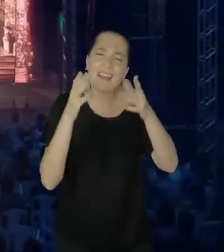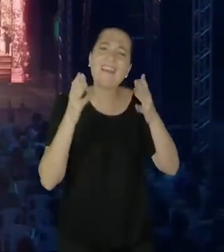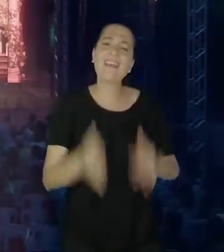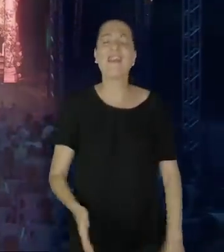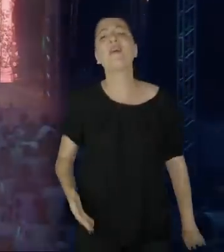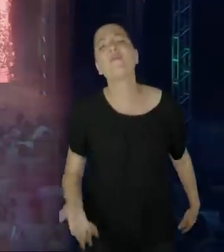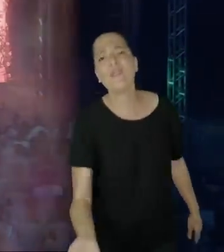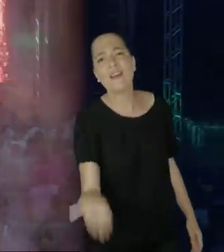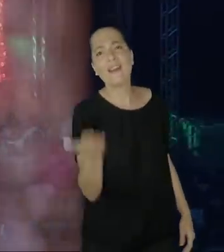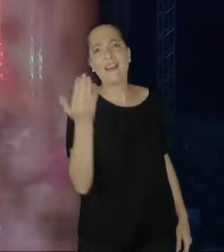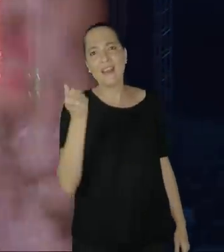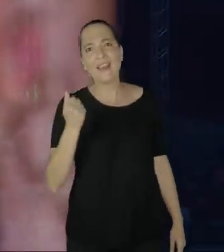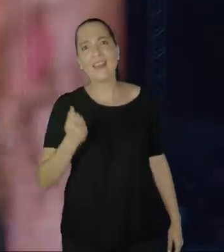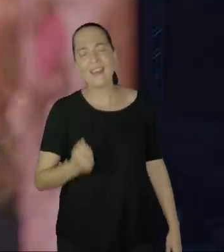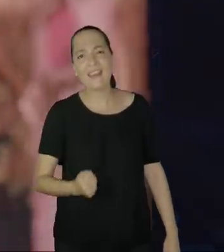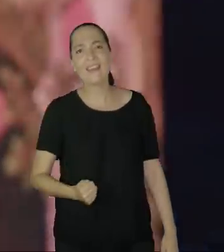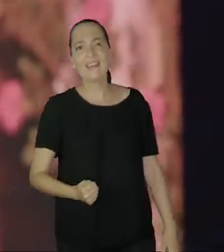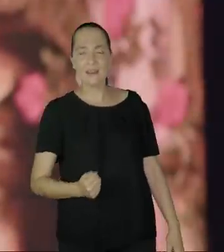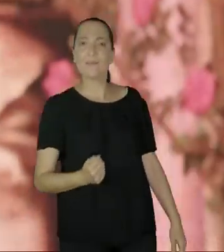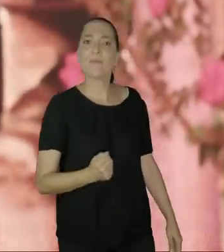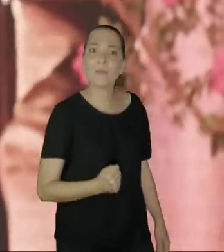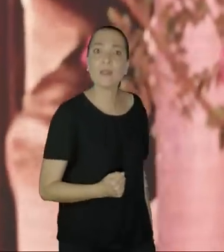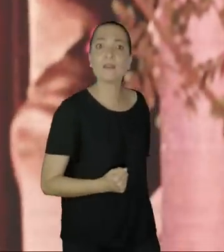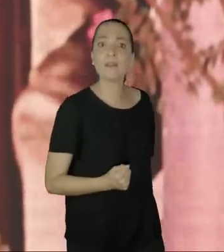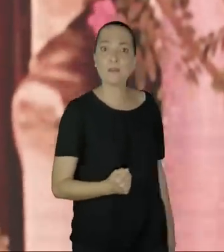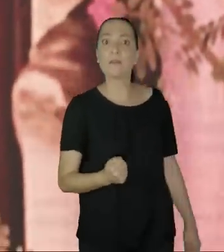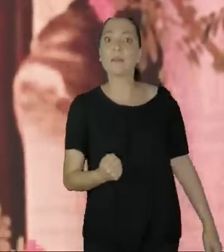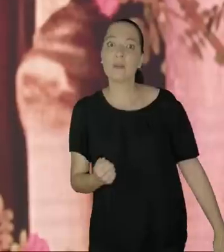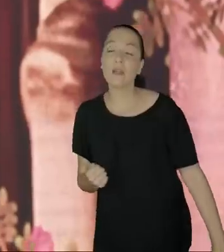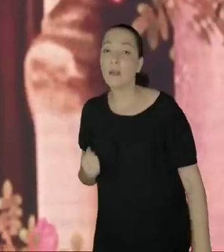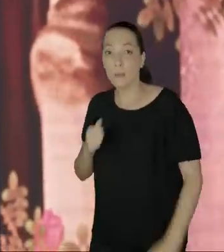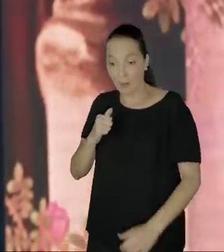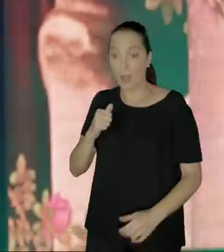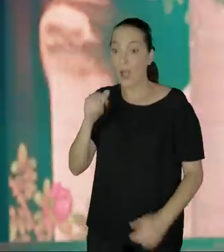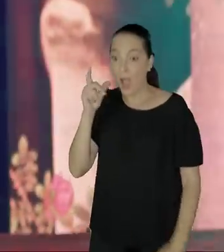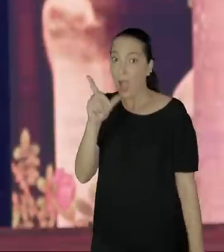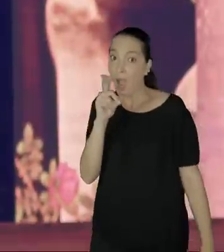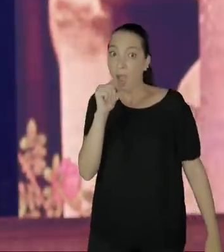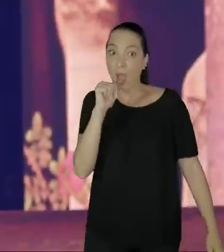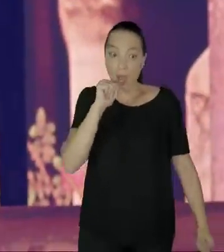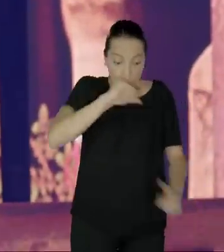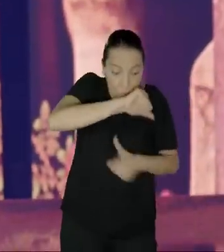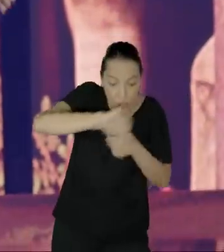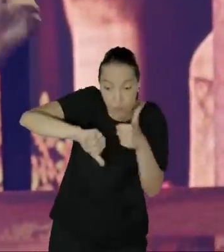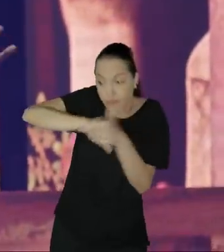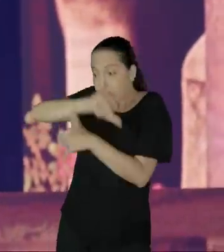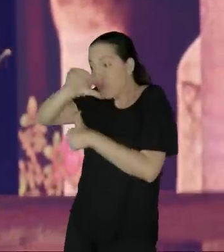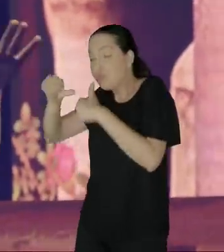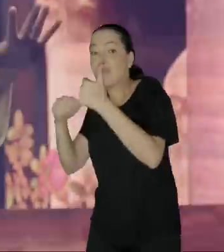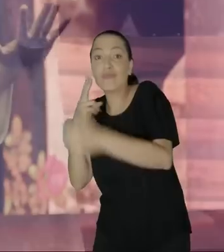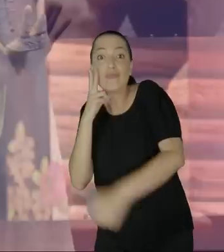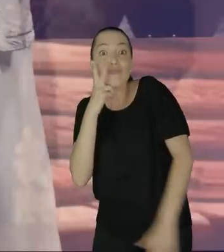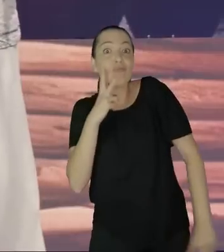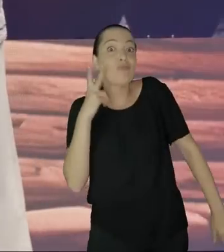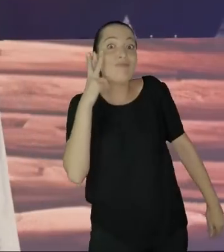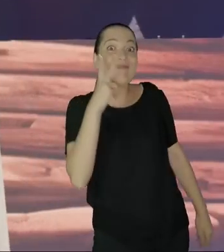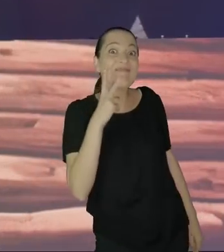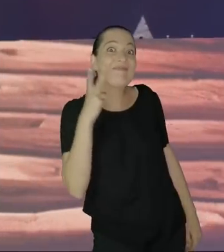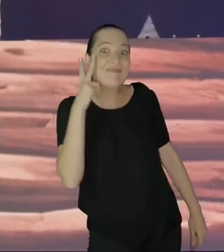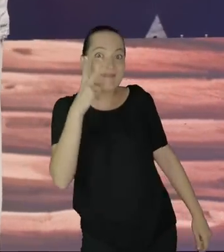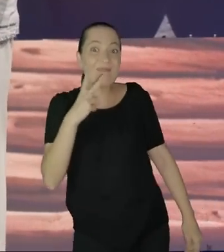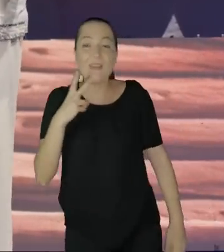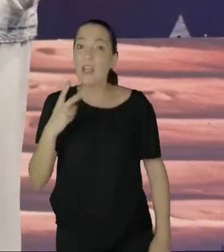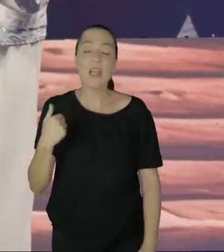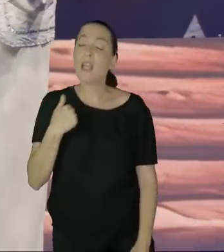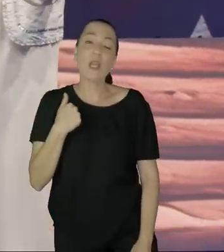enxergar. Vem transformar a água em vinho, pois já não posso